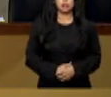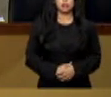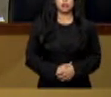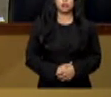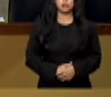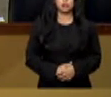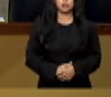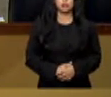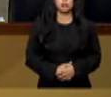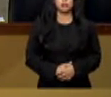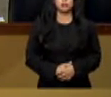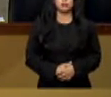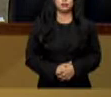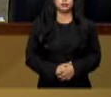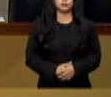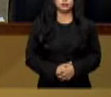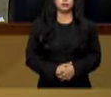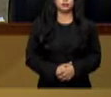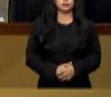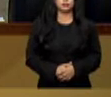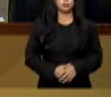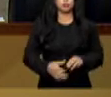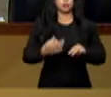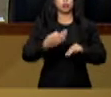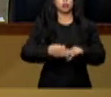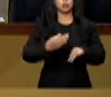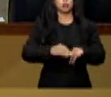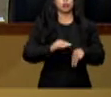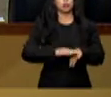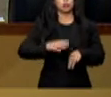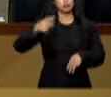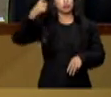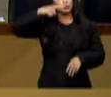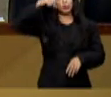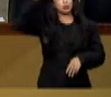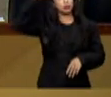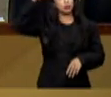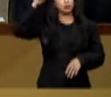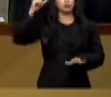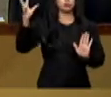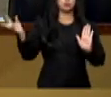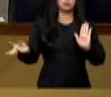Concedo a palavra agora ao ministro Luiz Roberto Barroso sobre a modulação.